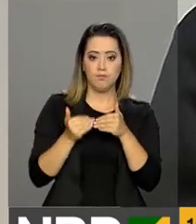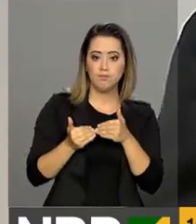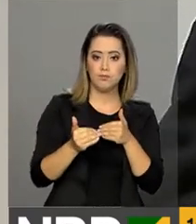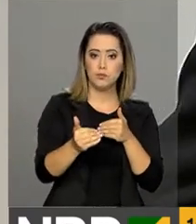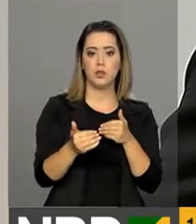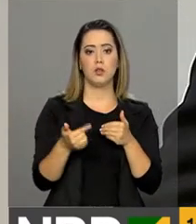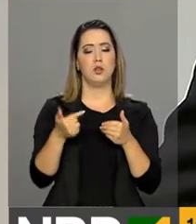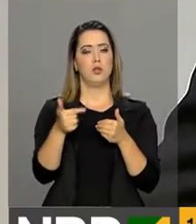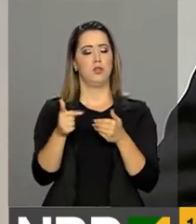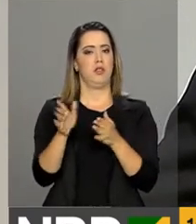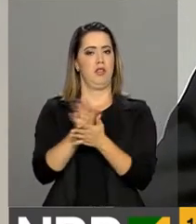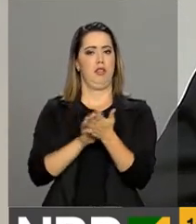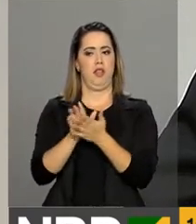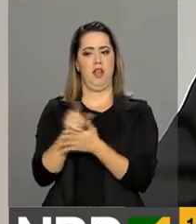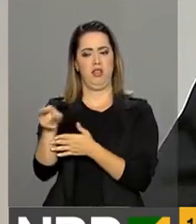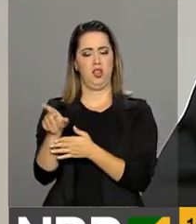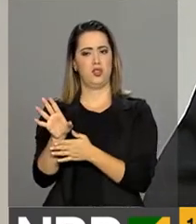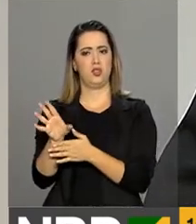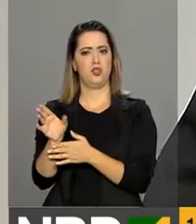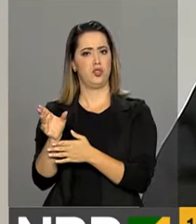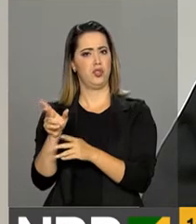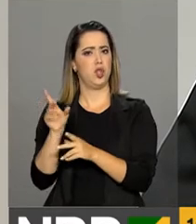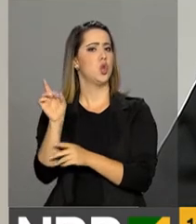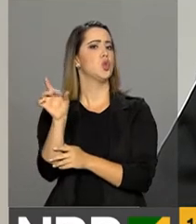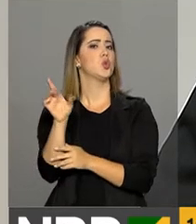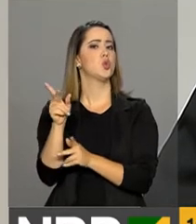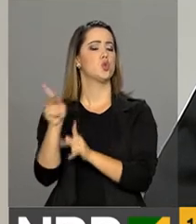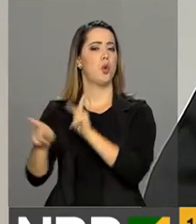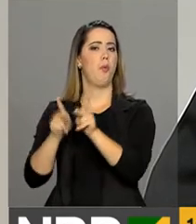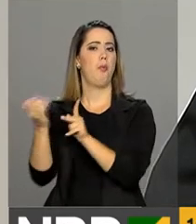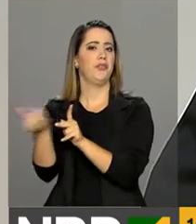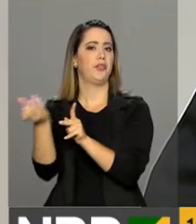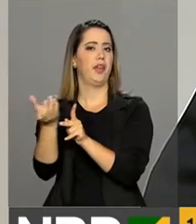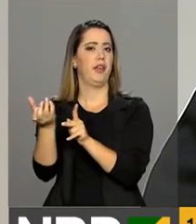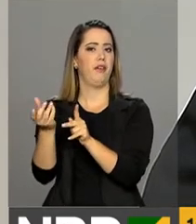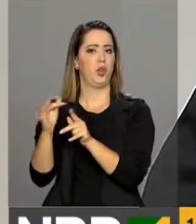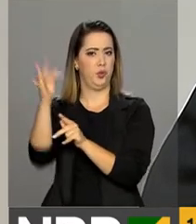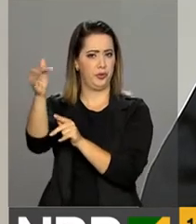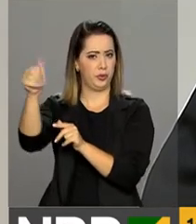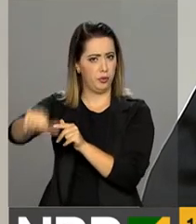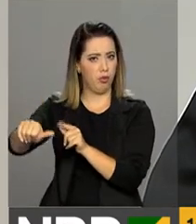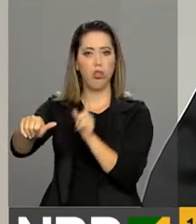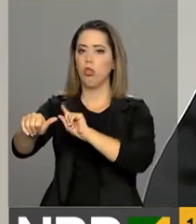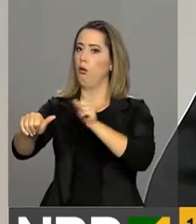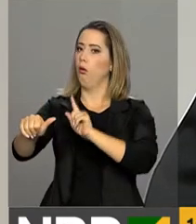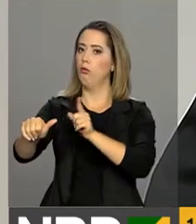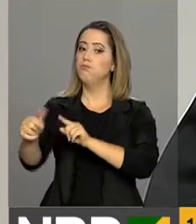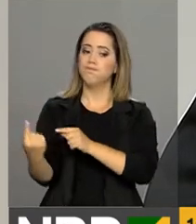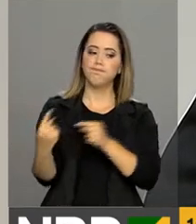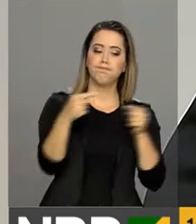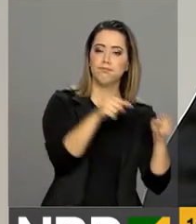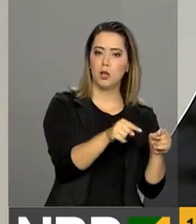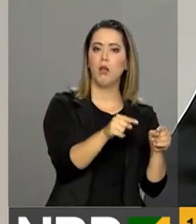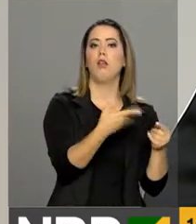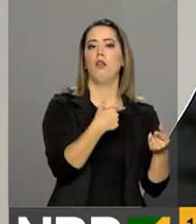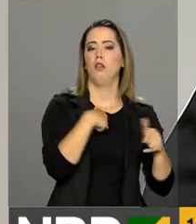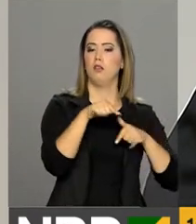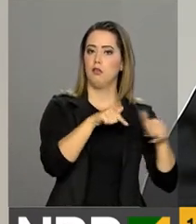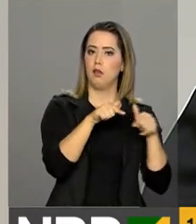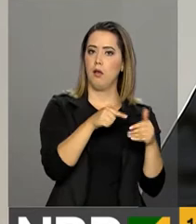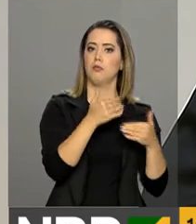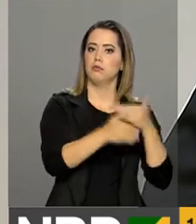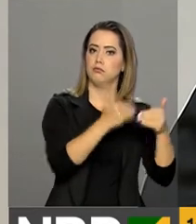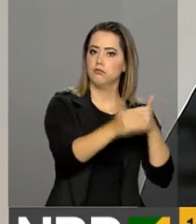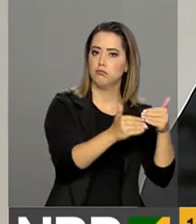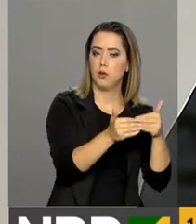populista tanto que muitas e muitas vezes as propostas que nós fazemos sofrem grande